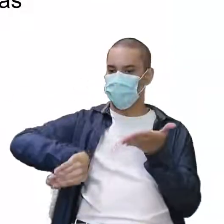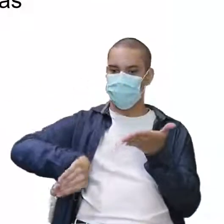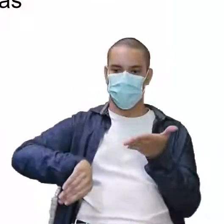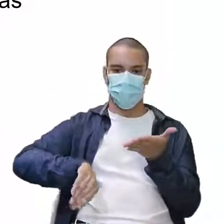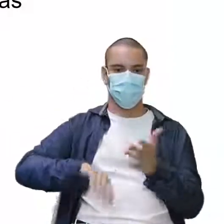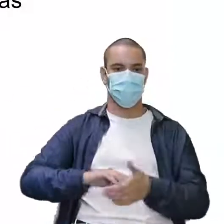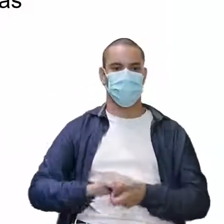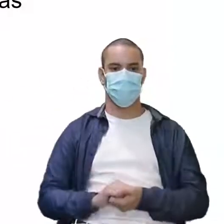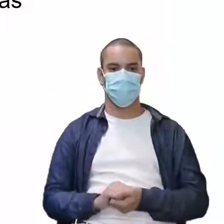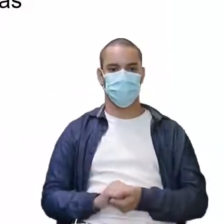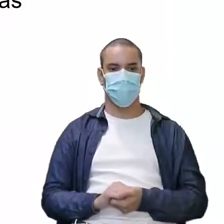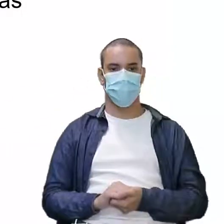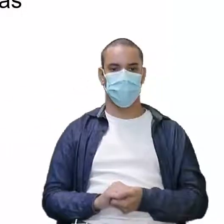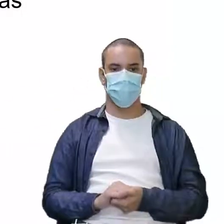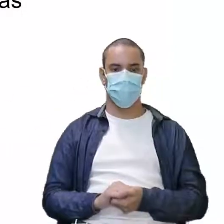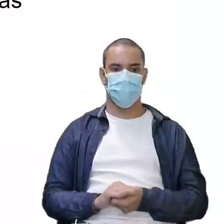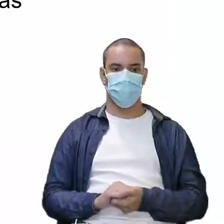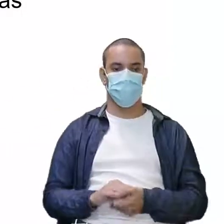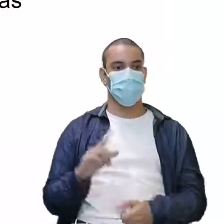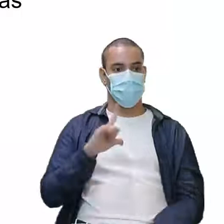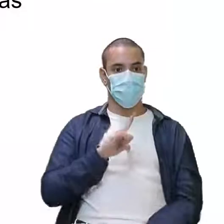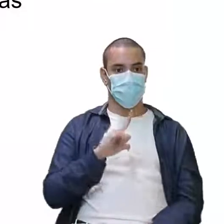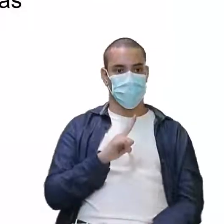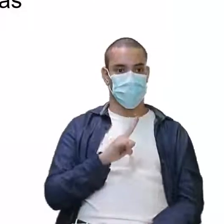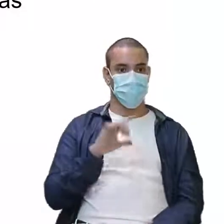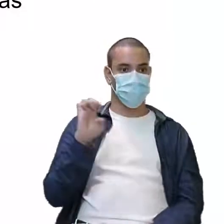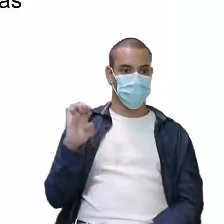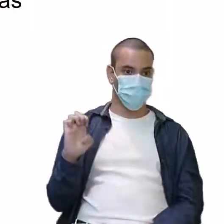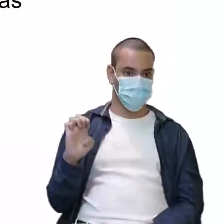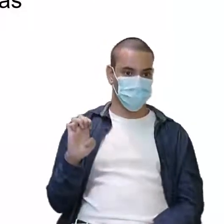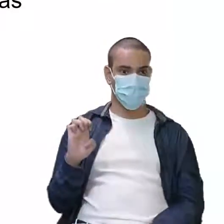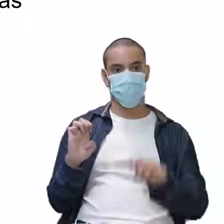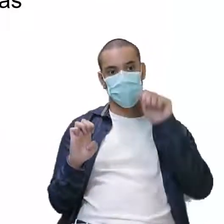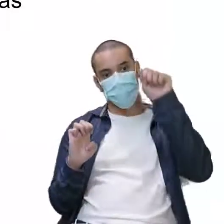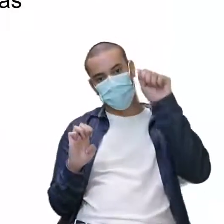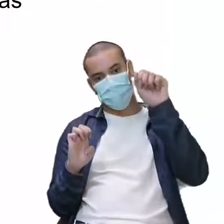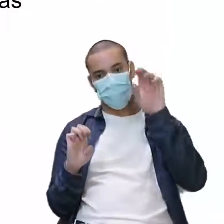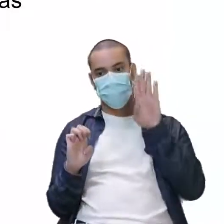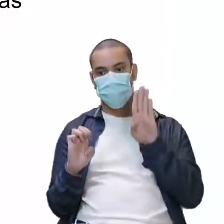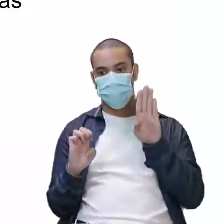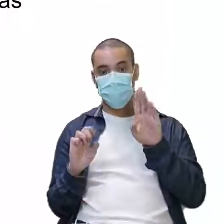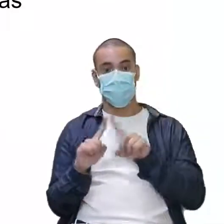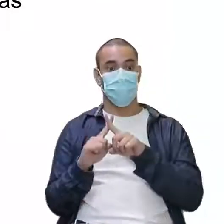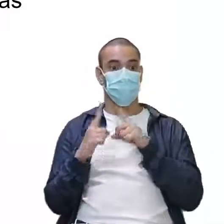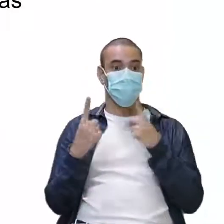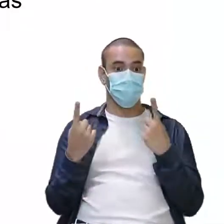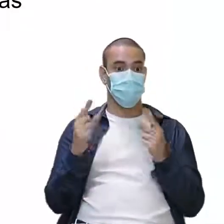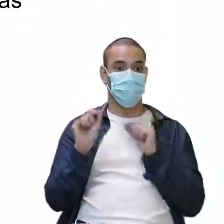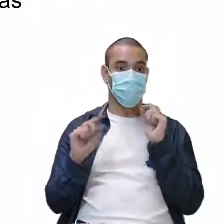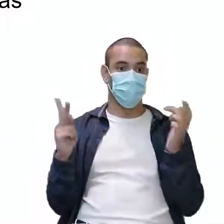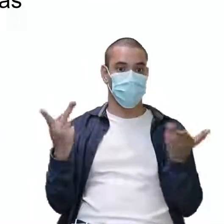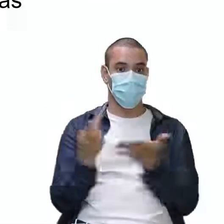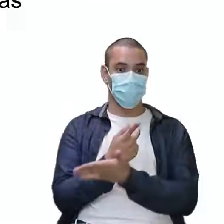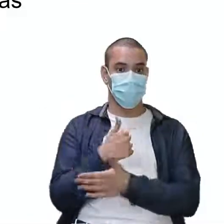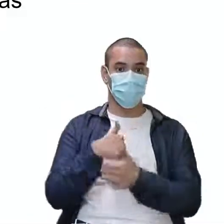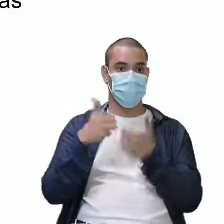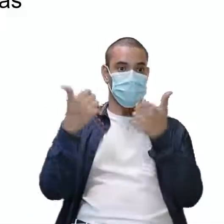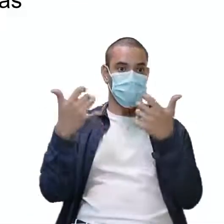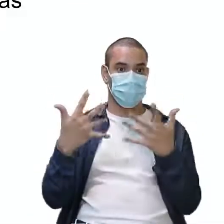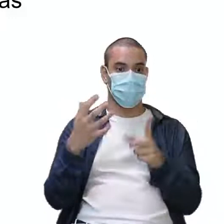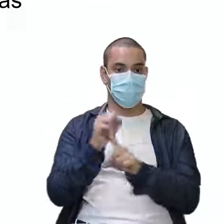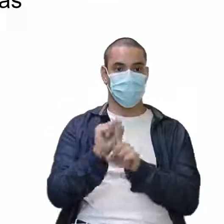aqui. Aí eu vou ter a E, vou ter a A e a B. Só que olha o que acontece. Eu estou falando de